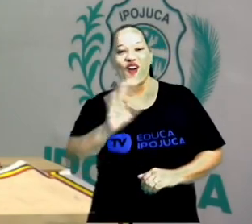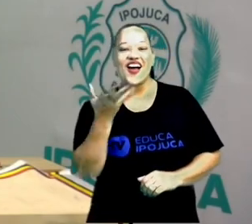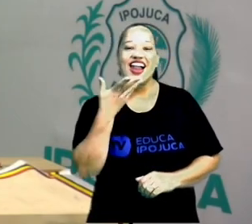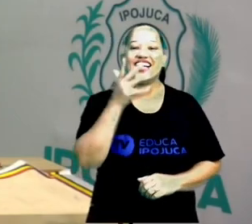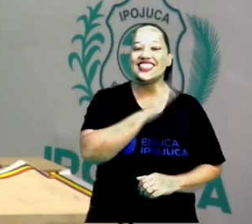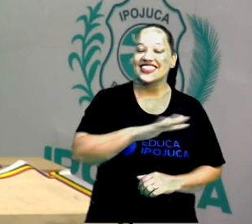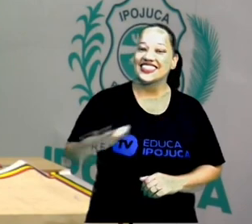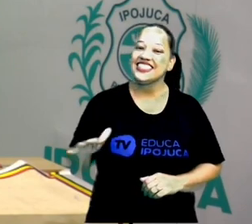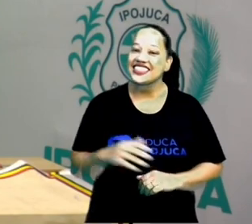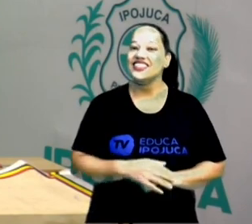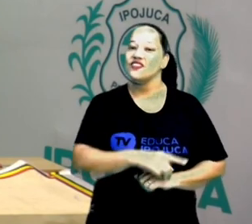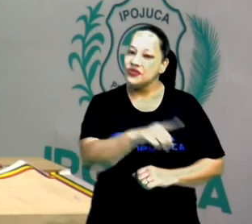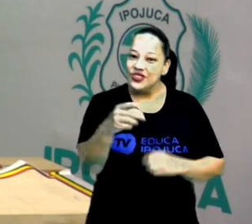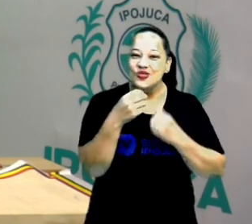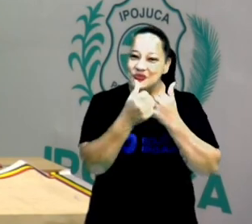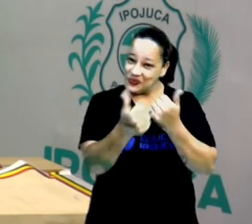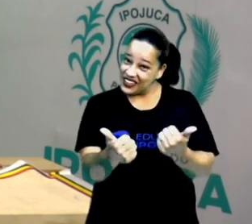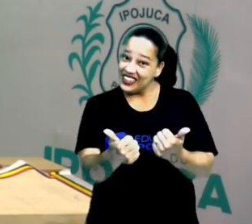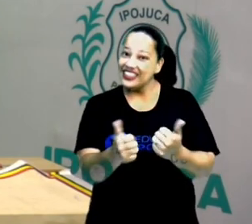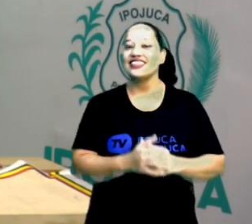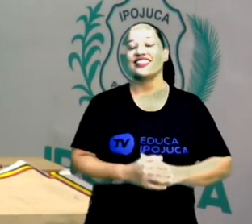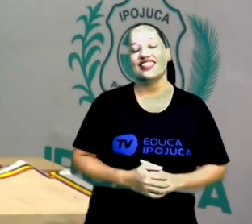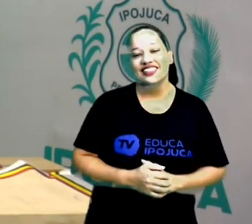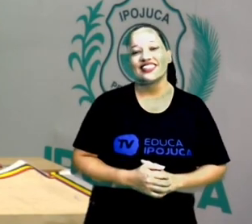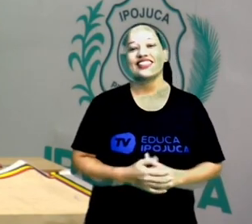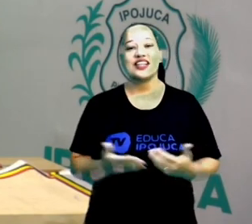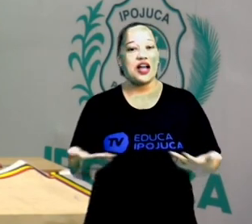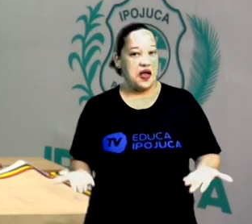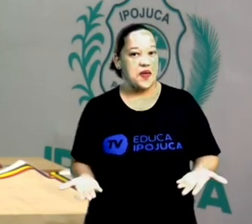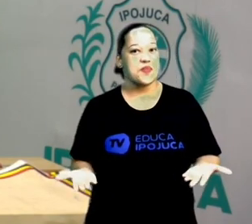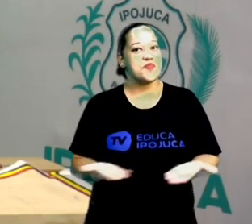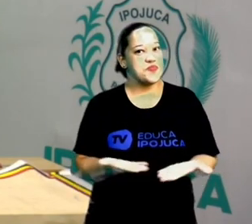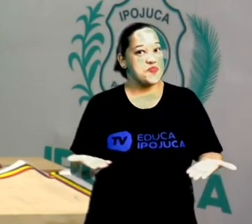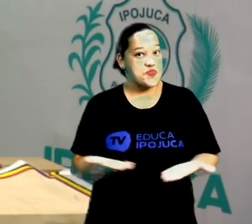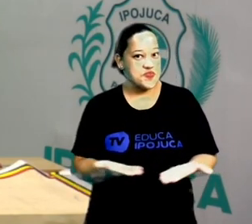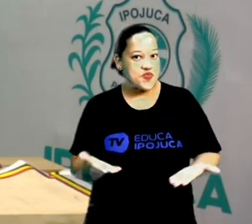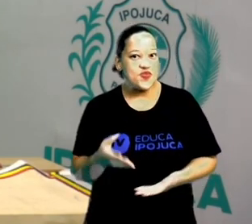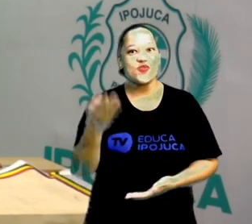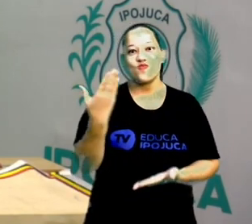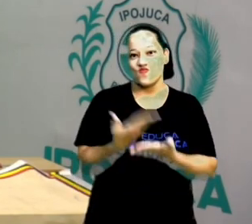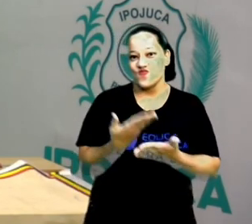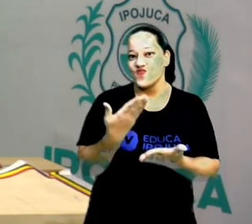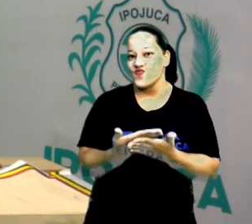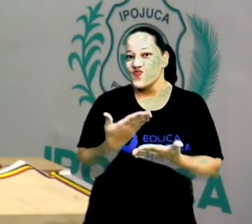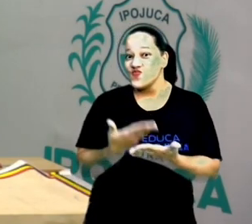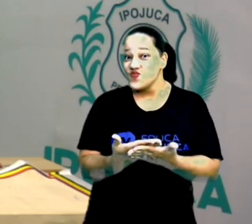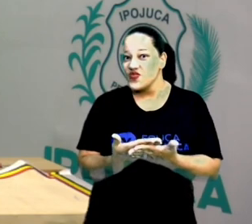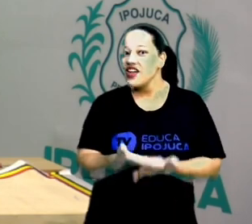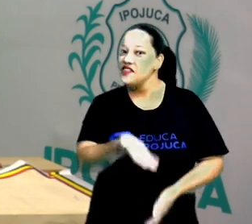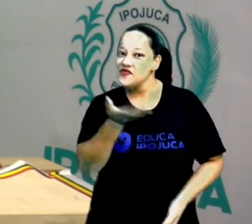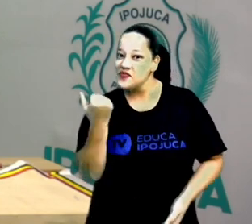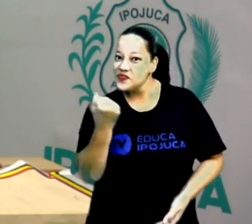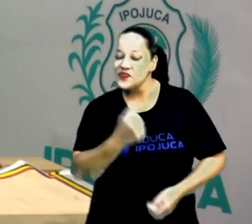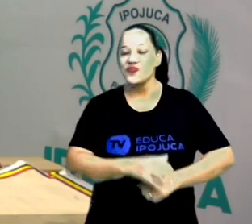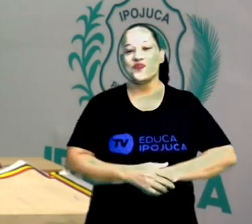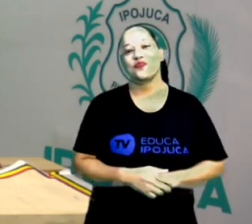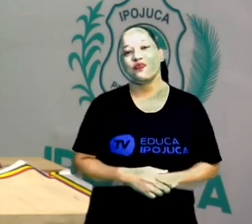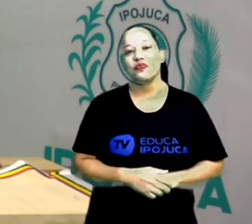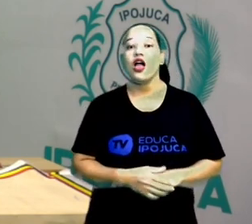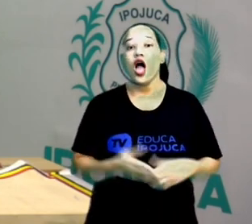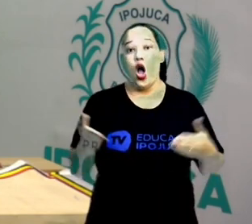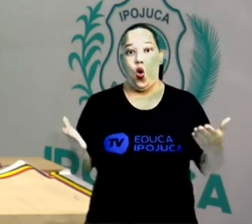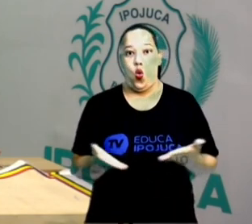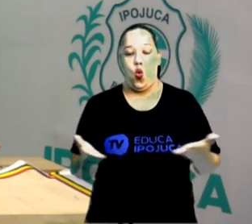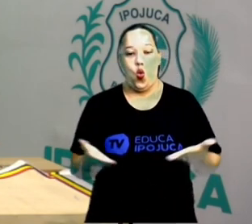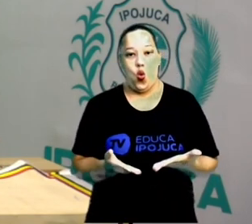Olá, crianças! Tudo bem com vocês? Vamos a mais uma aula. Hoje